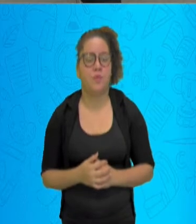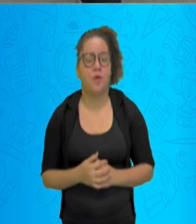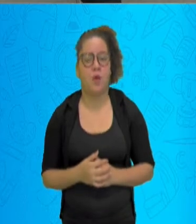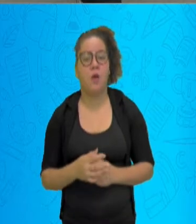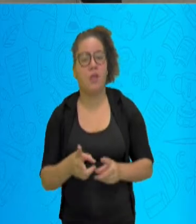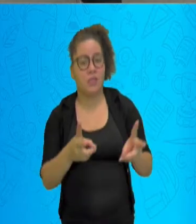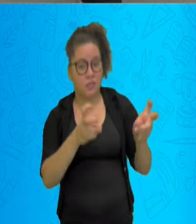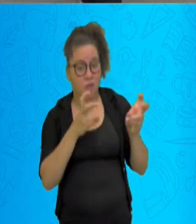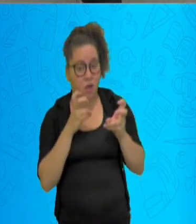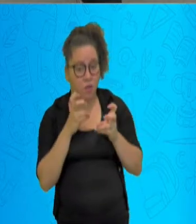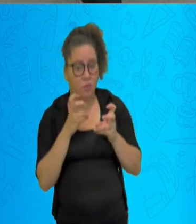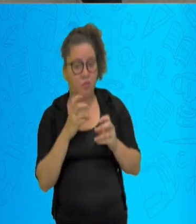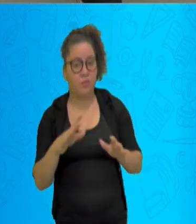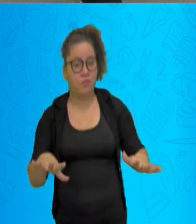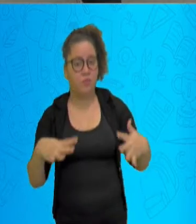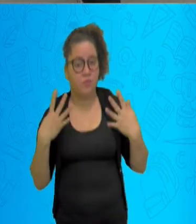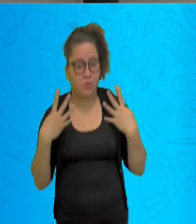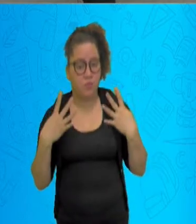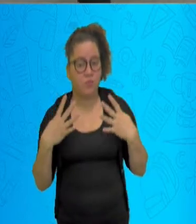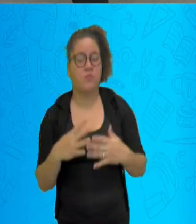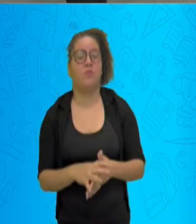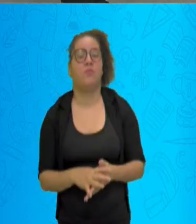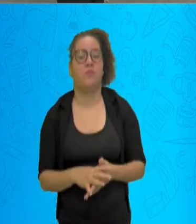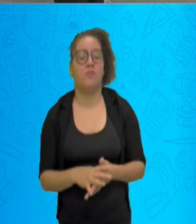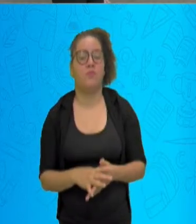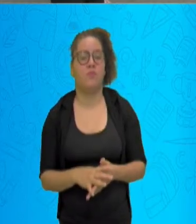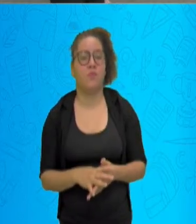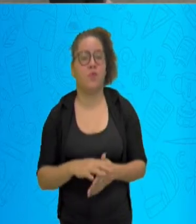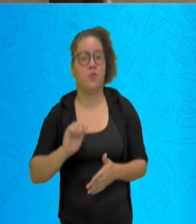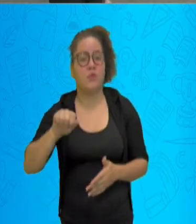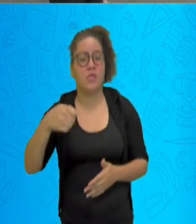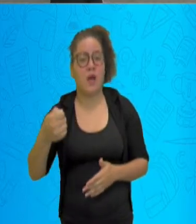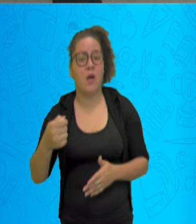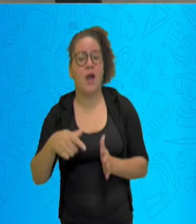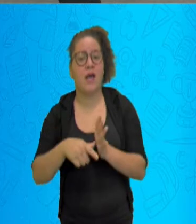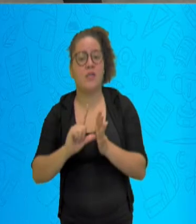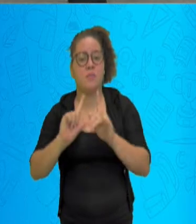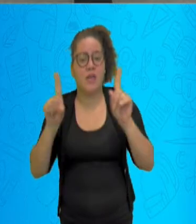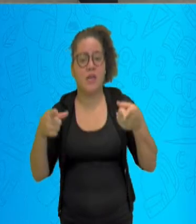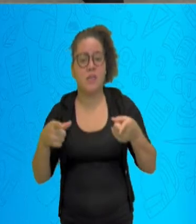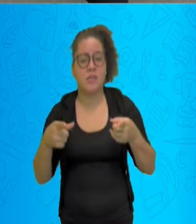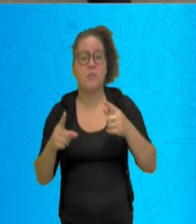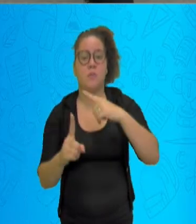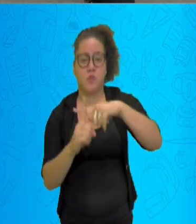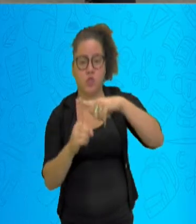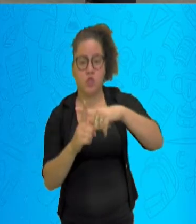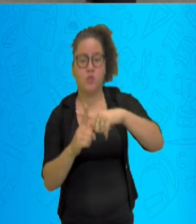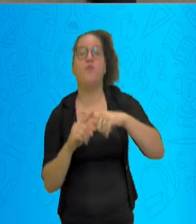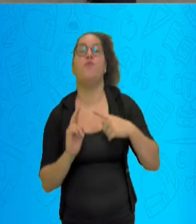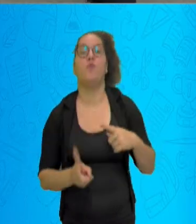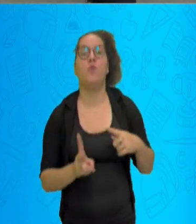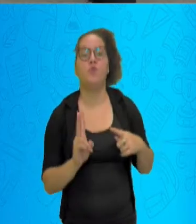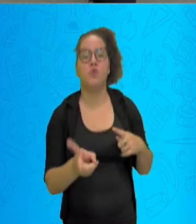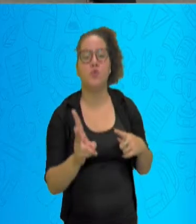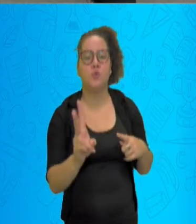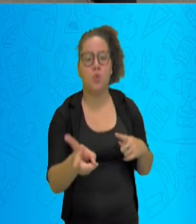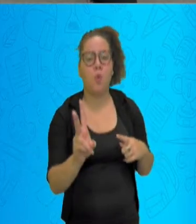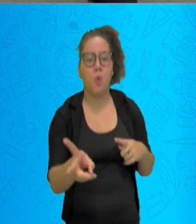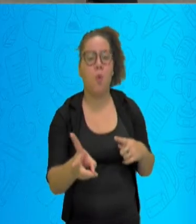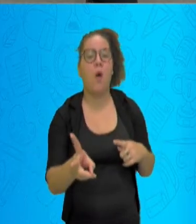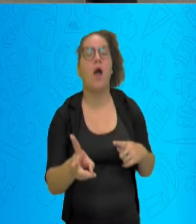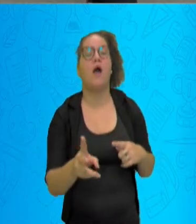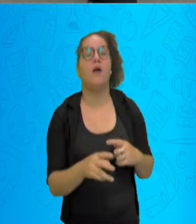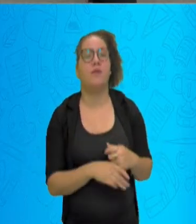Agora presta atenção: o sinal que está antes do parêntese aqui não é positivo? Então ele vai permanecer aqui dentro do